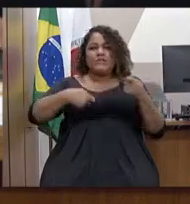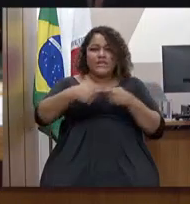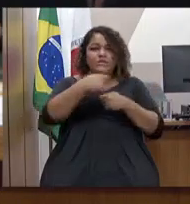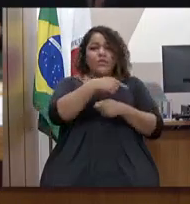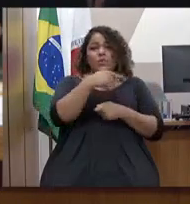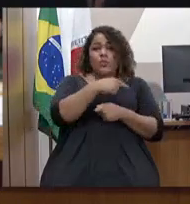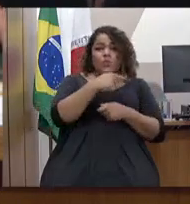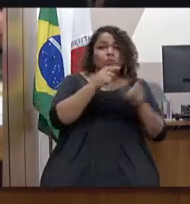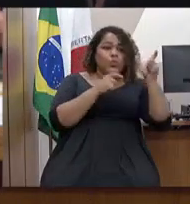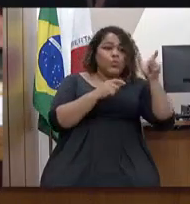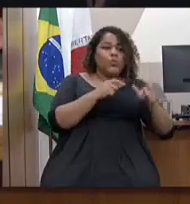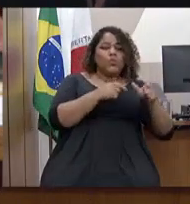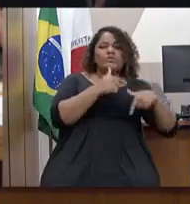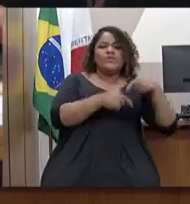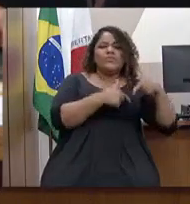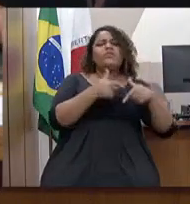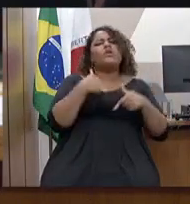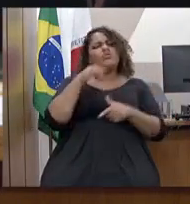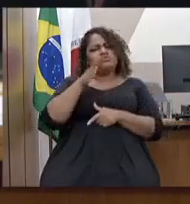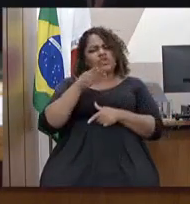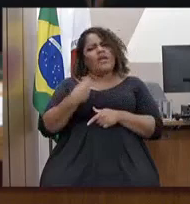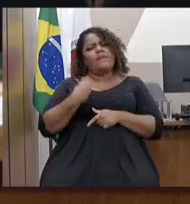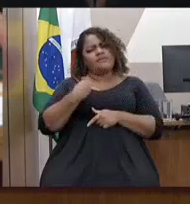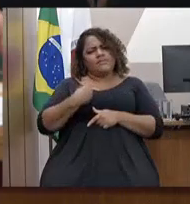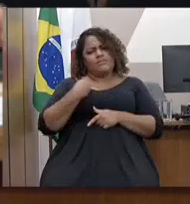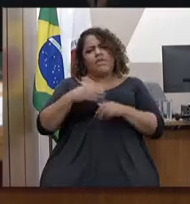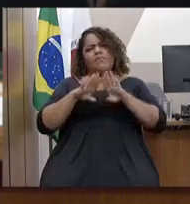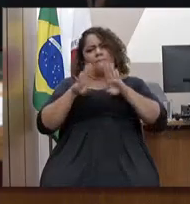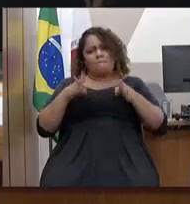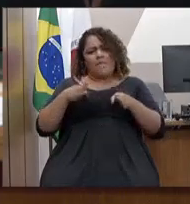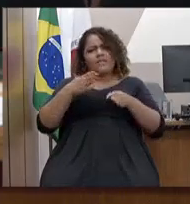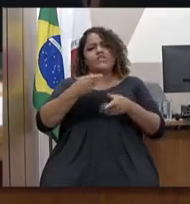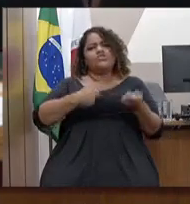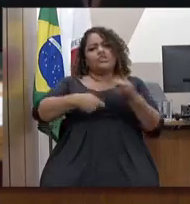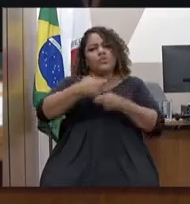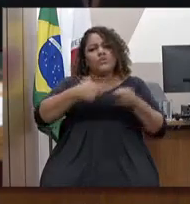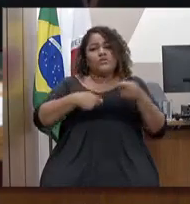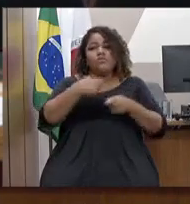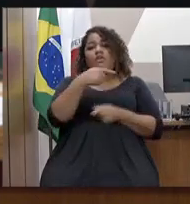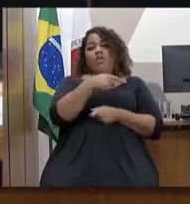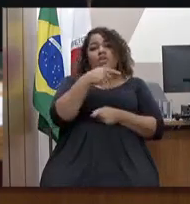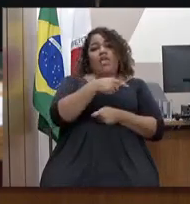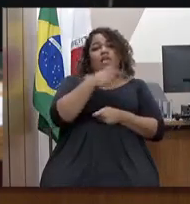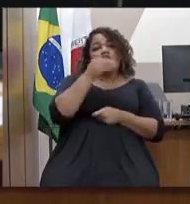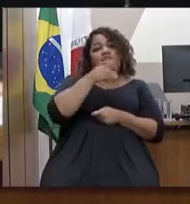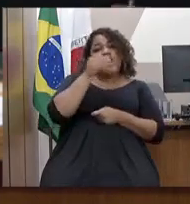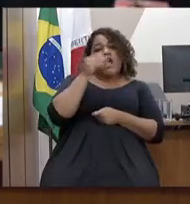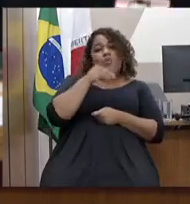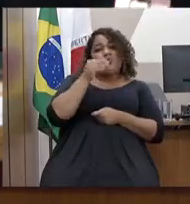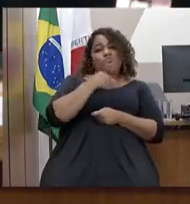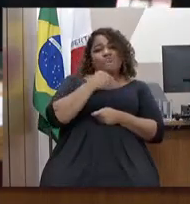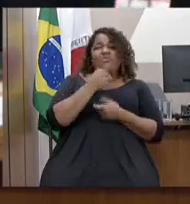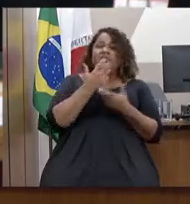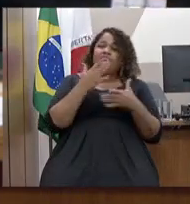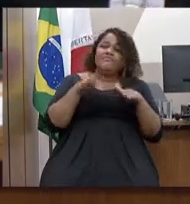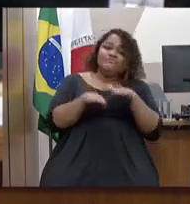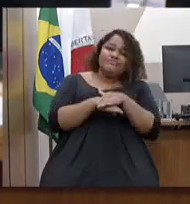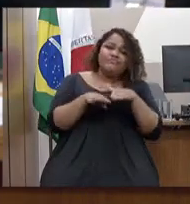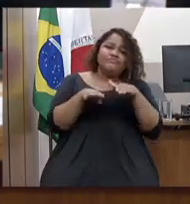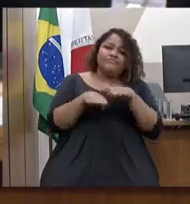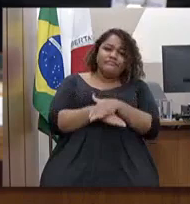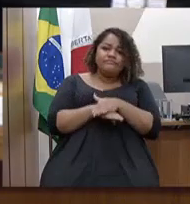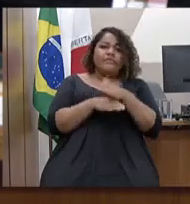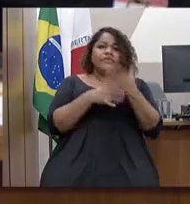já Participei de muita mesa de negociação é sempre ceder é sempre abrir um pouco mais de de flancos